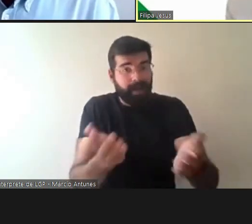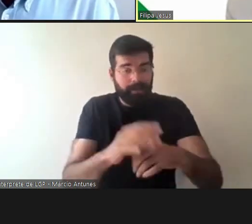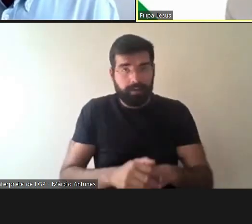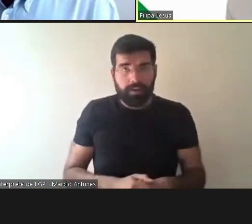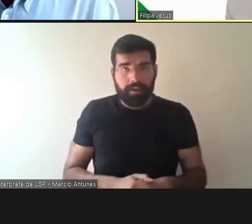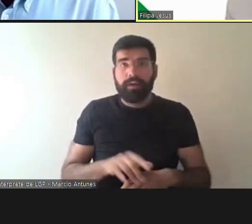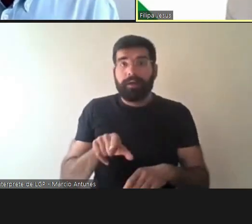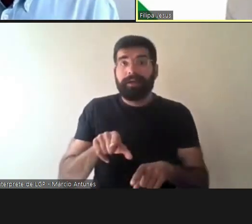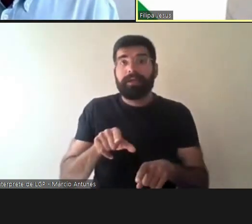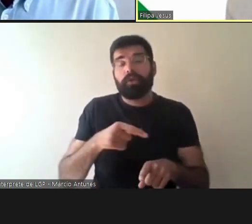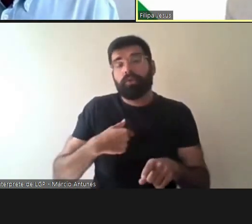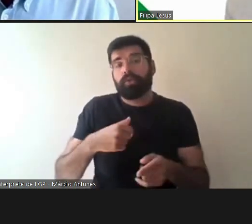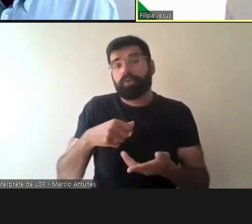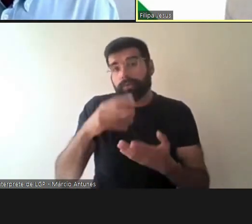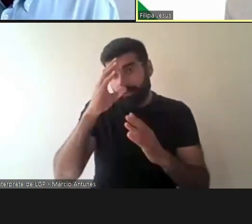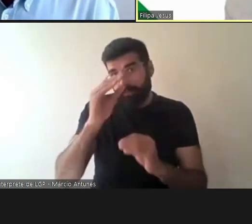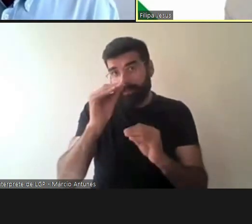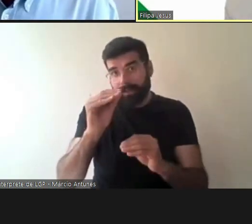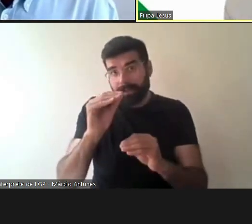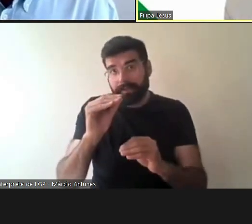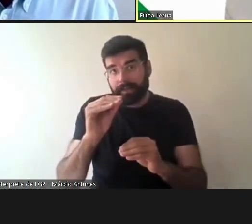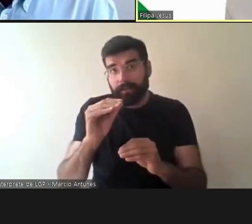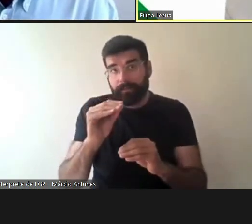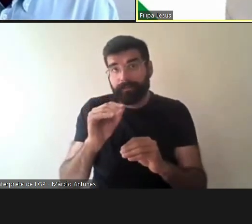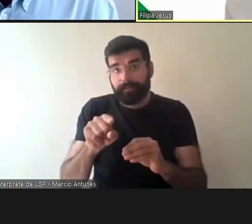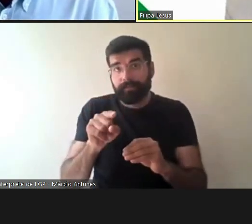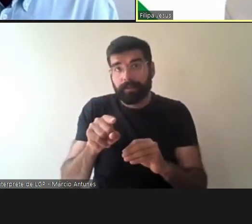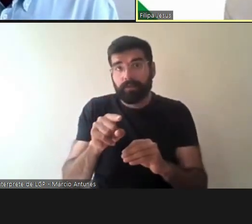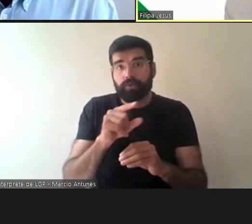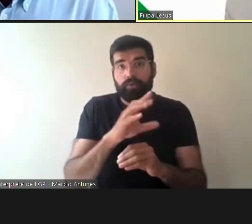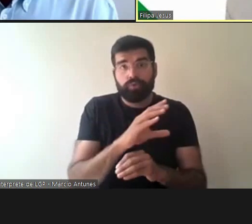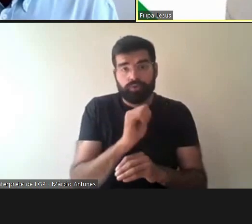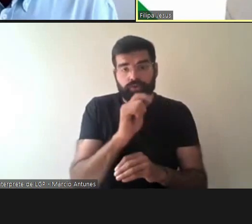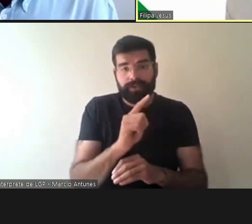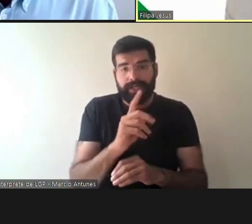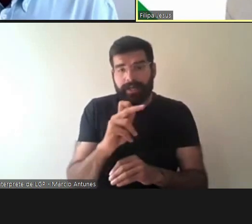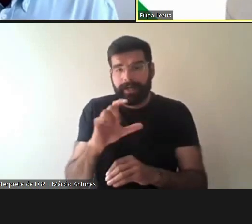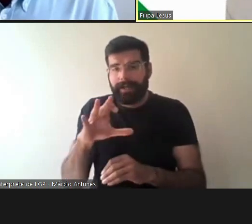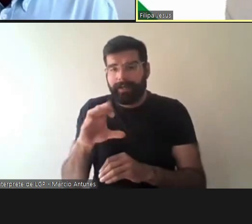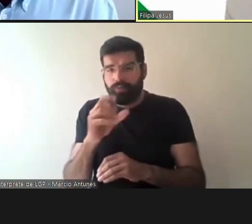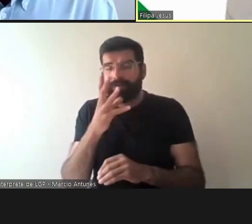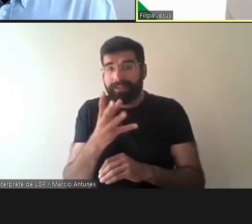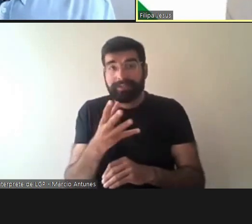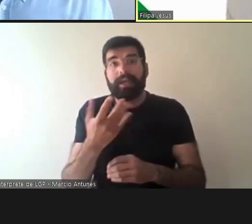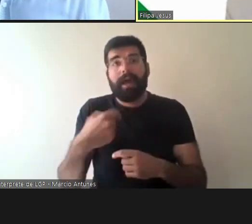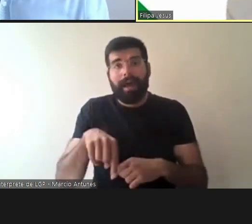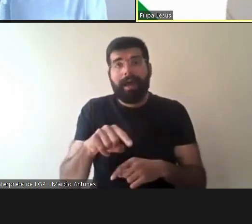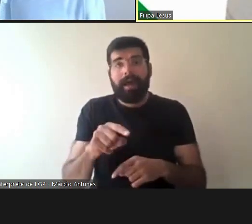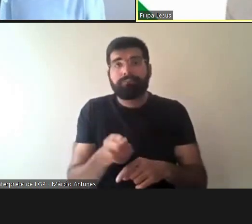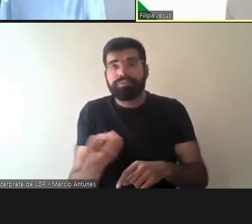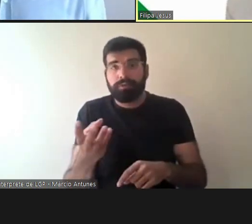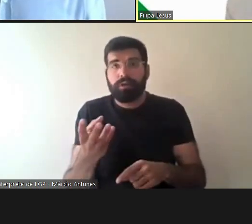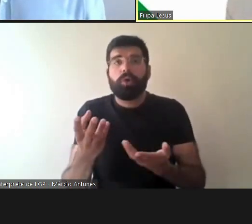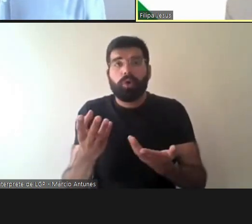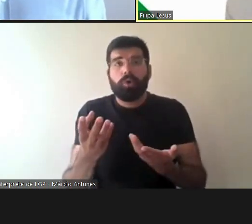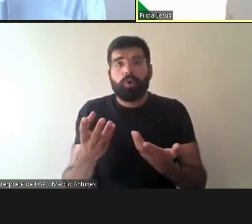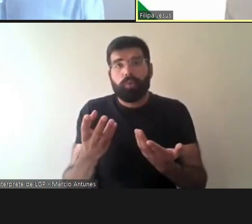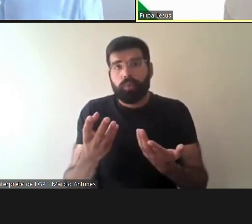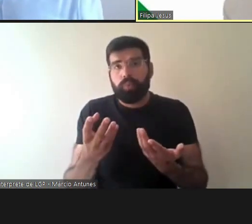Nacional de Qualificações, que há pouco foi referido pelo GEAR, já integra um conjunto de unidades de formação de curta